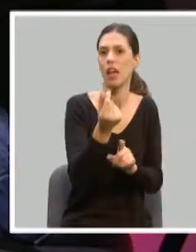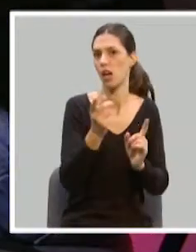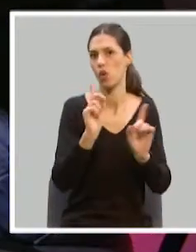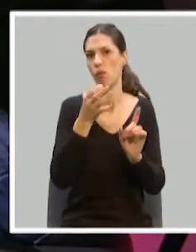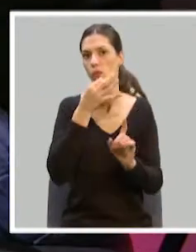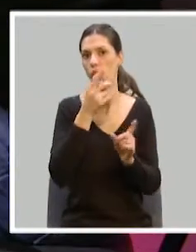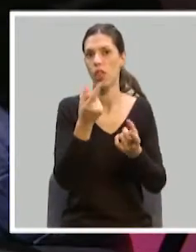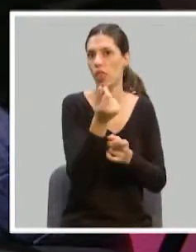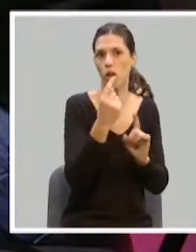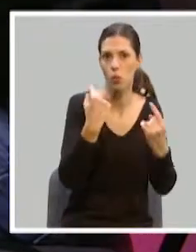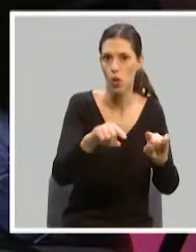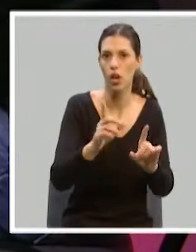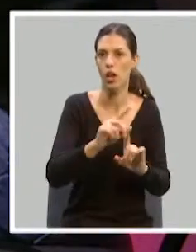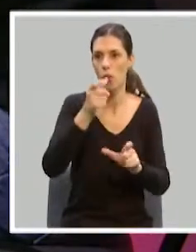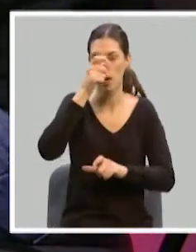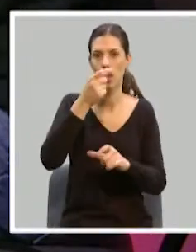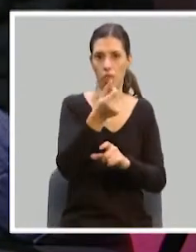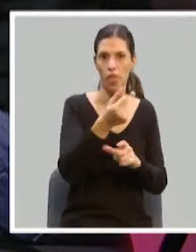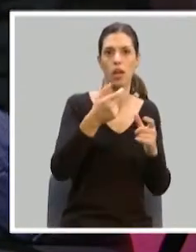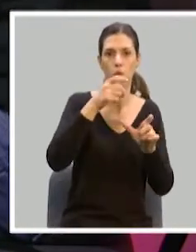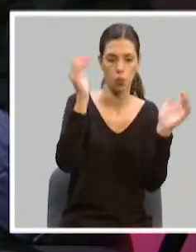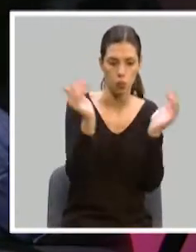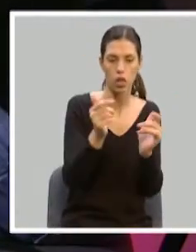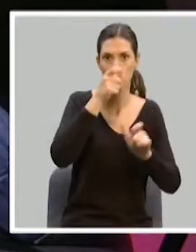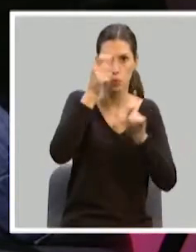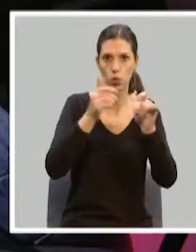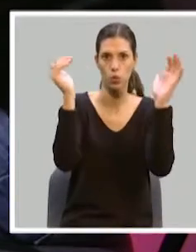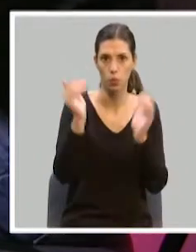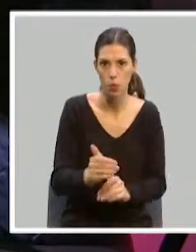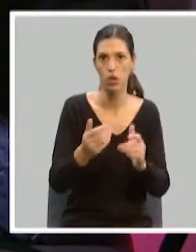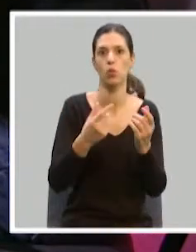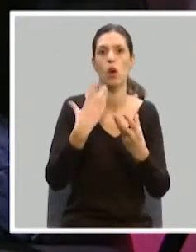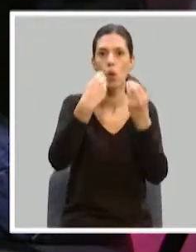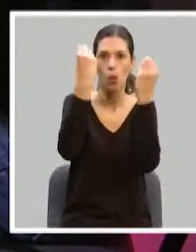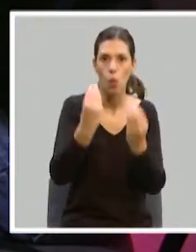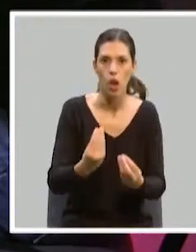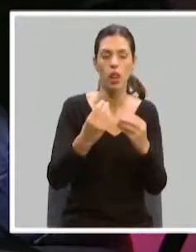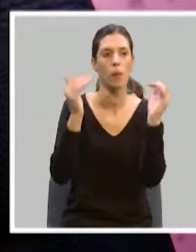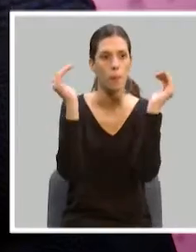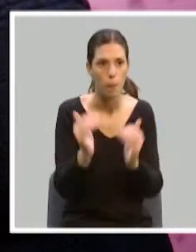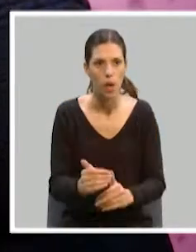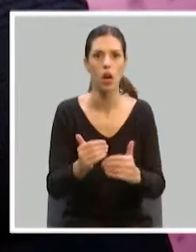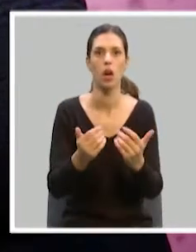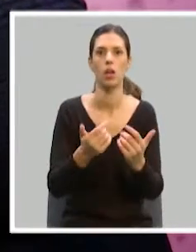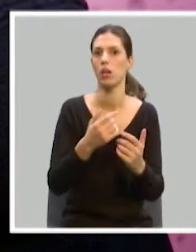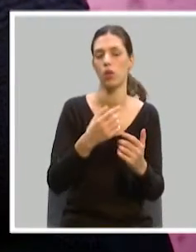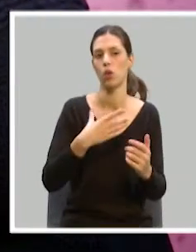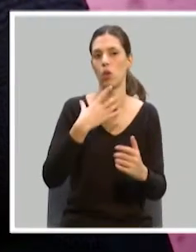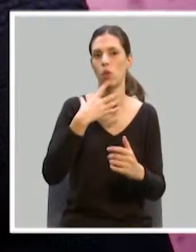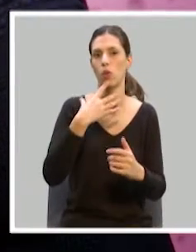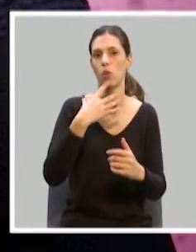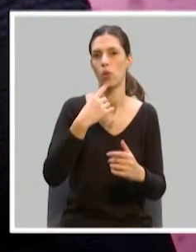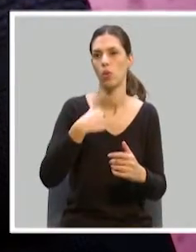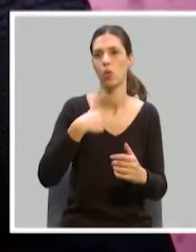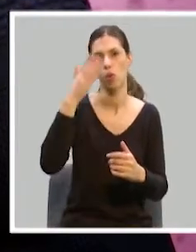dinheiro é ter menos dinheiro é ter menos gente a ter menos qualidade se quiseres Às vezes eu não acho que se faça tudo